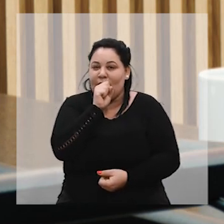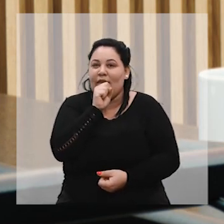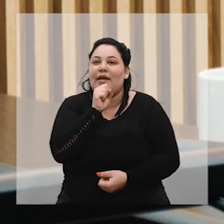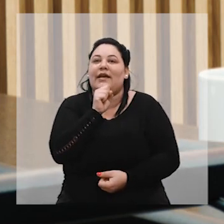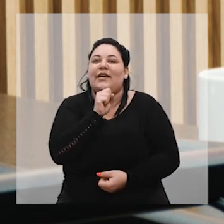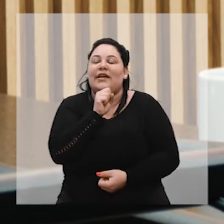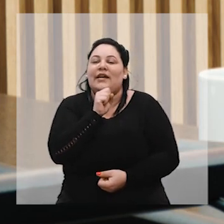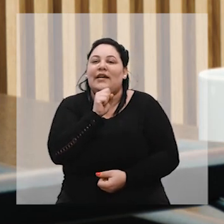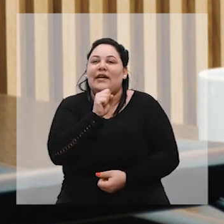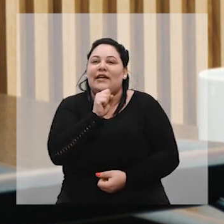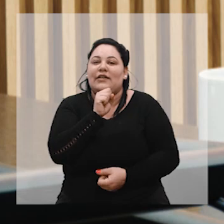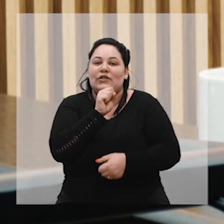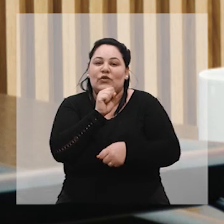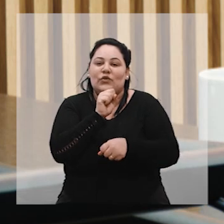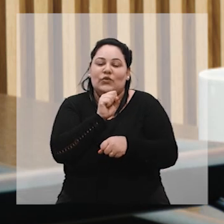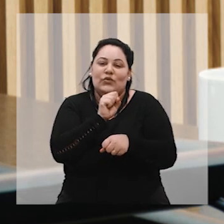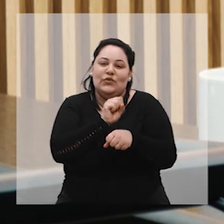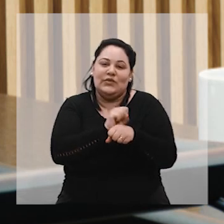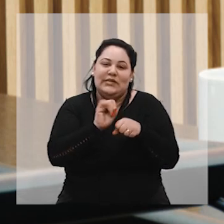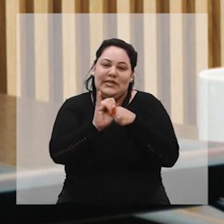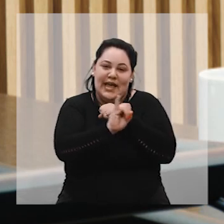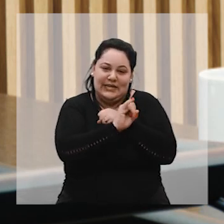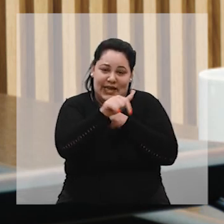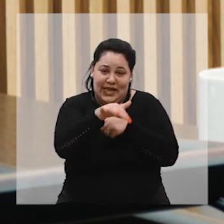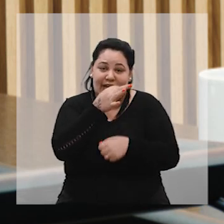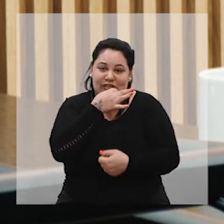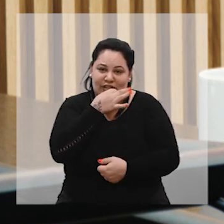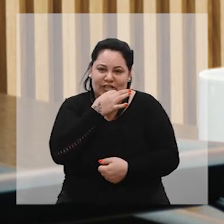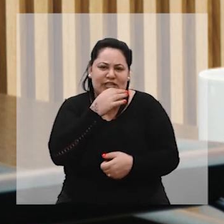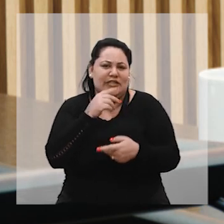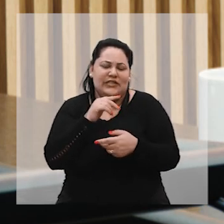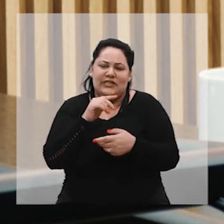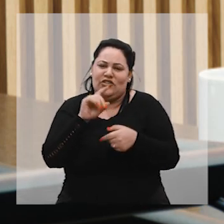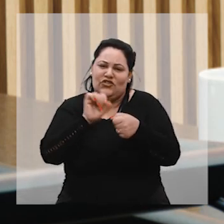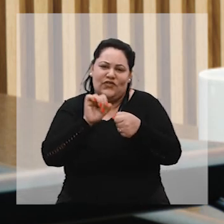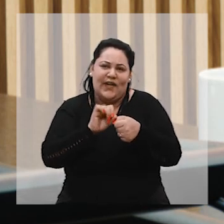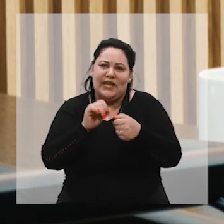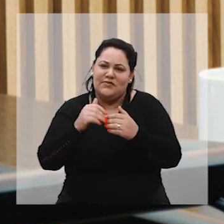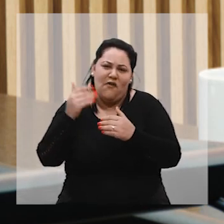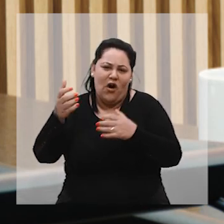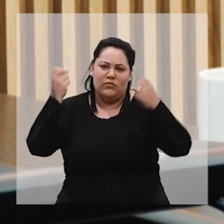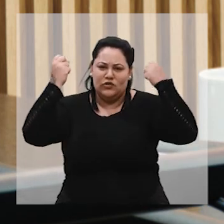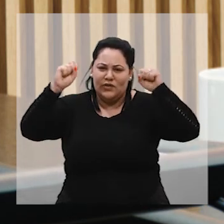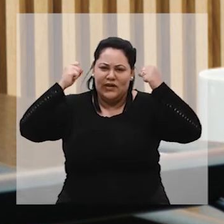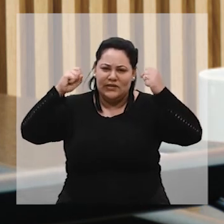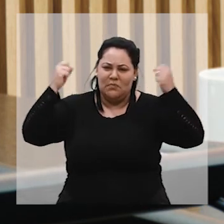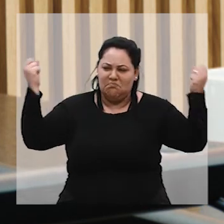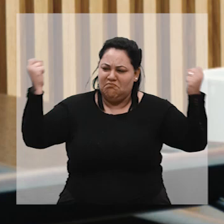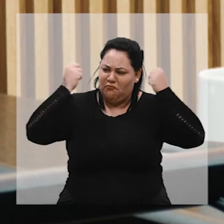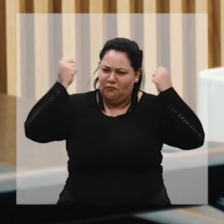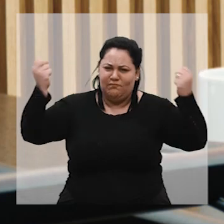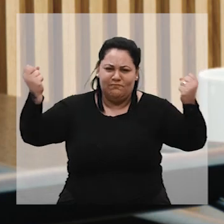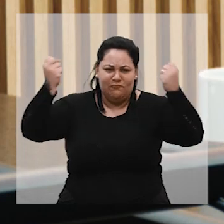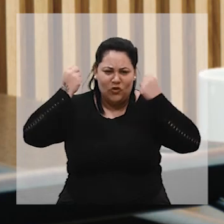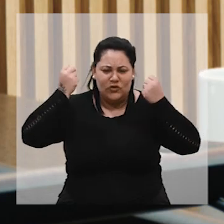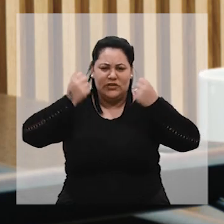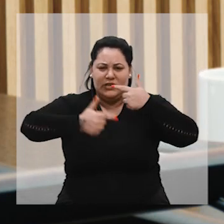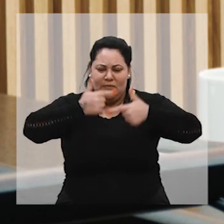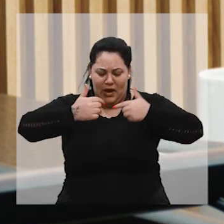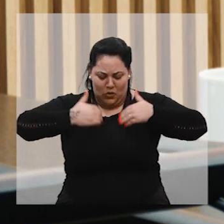Sul. E fora isso, a gente tem um acompanhamento fora, né? Então a gente tem trabalhos de reforço, trabalhos de